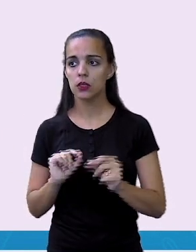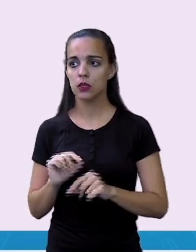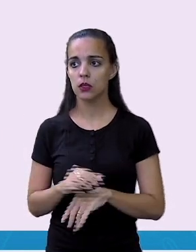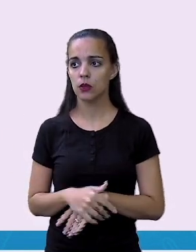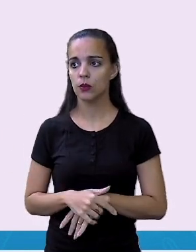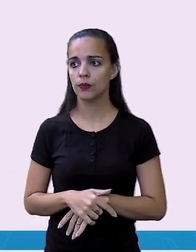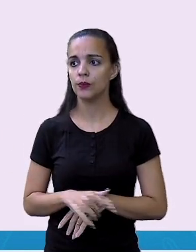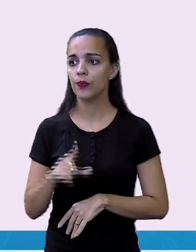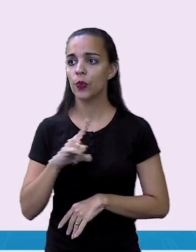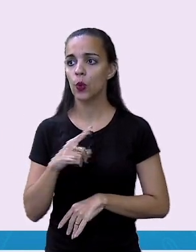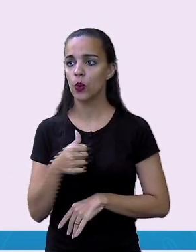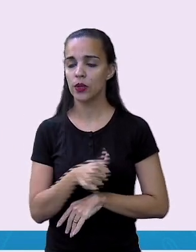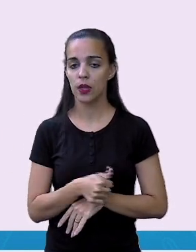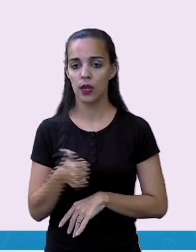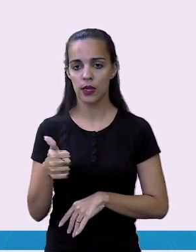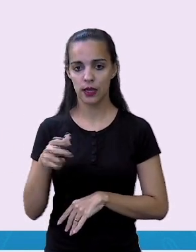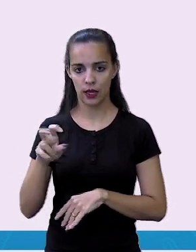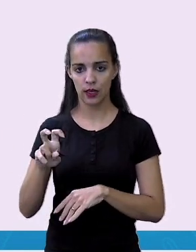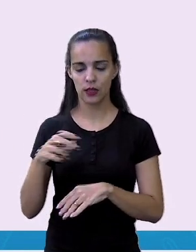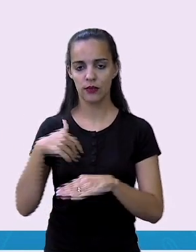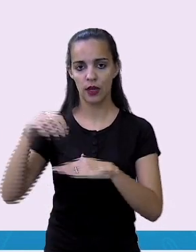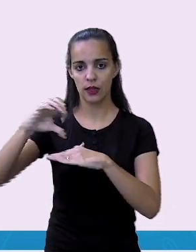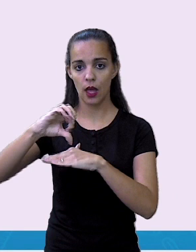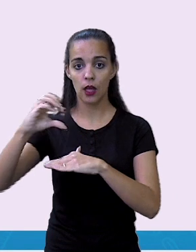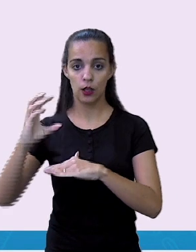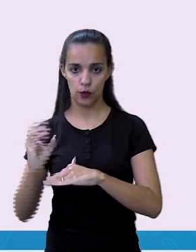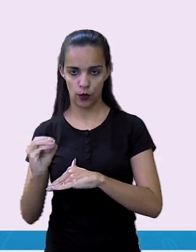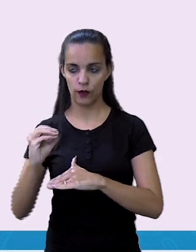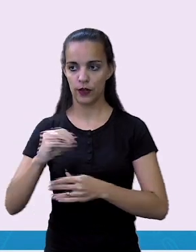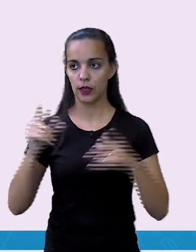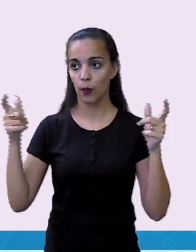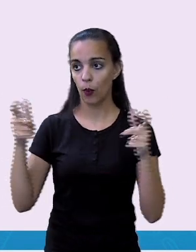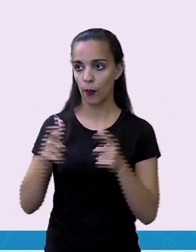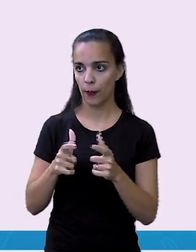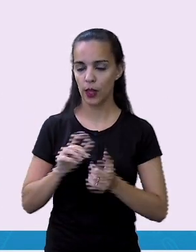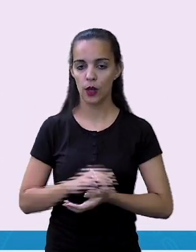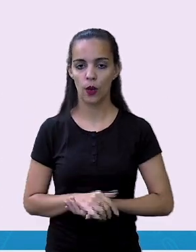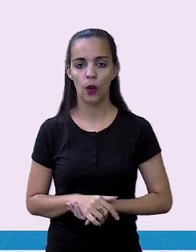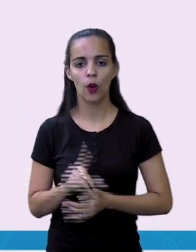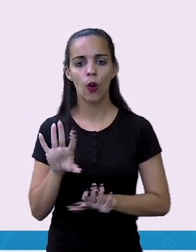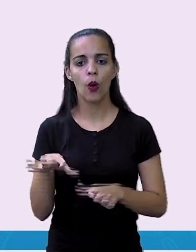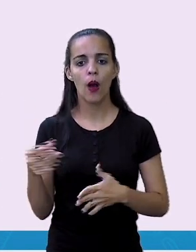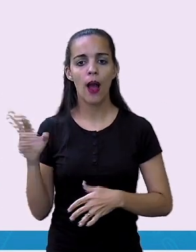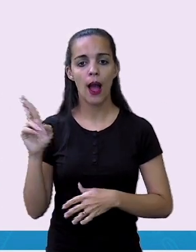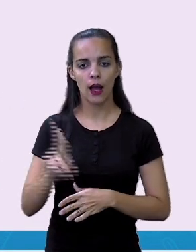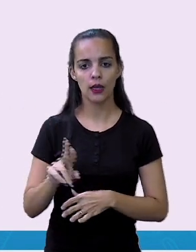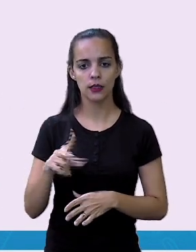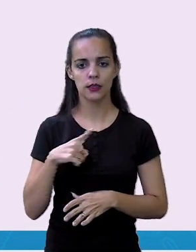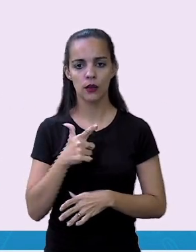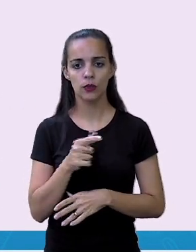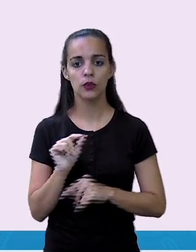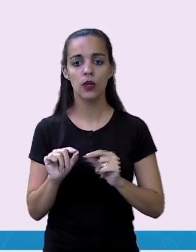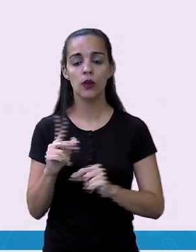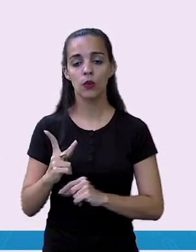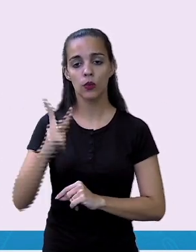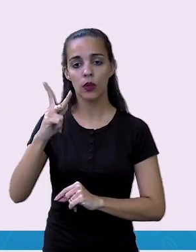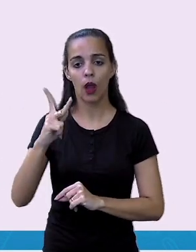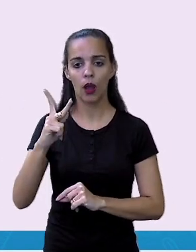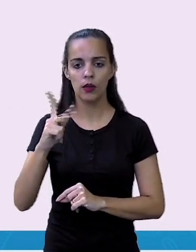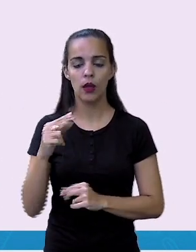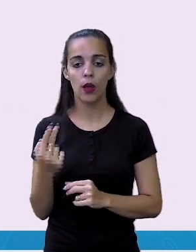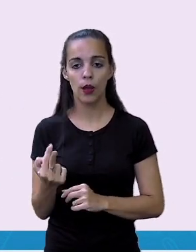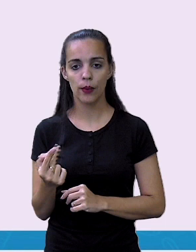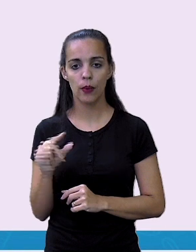vezes 15, que é 90. A razão entre eles, que eu vou chamar de K,